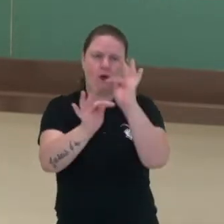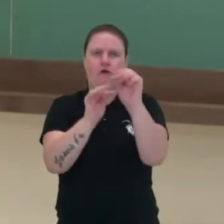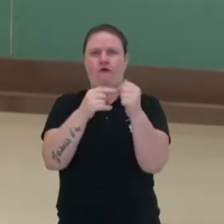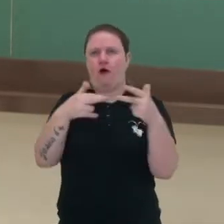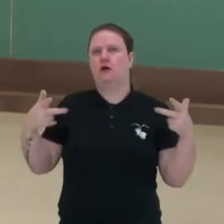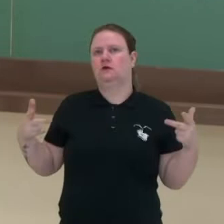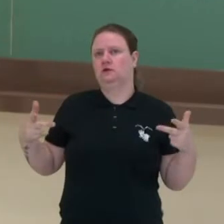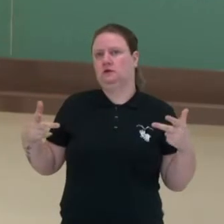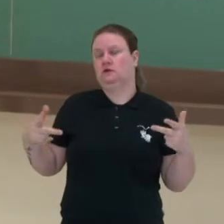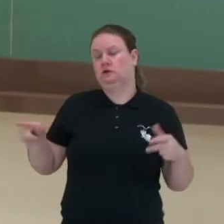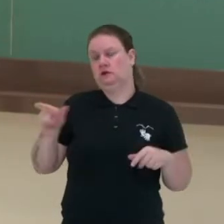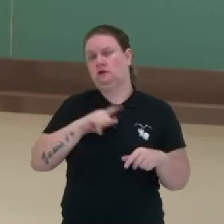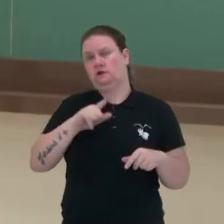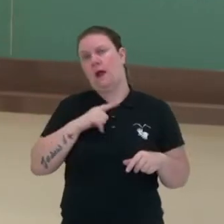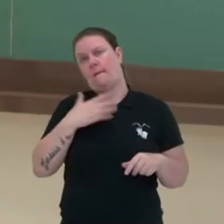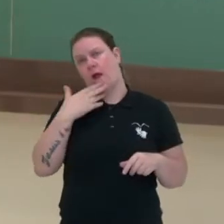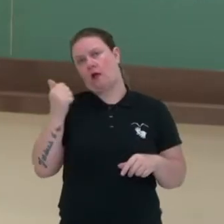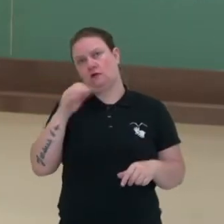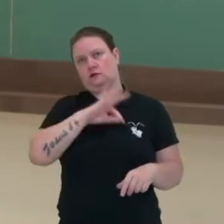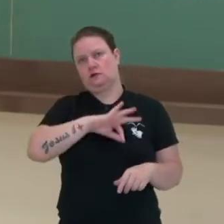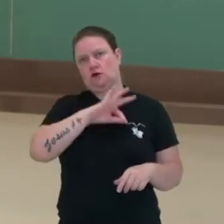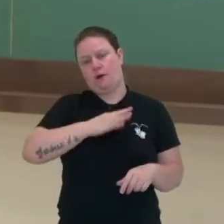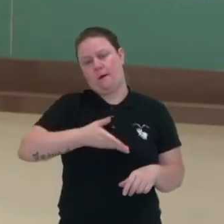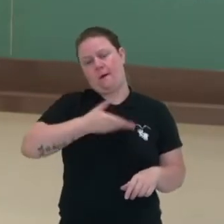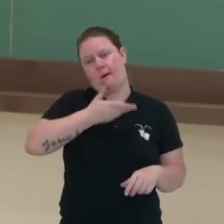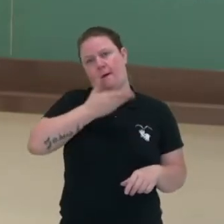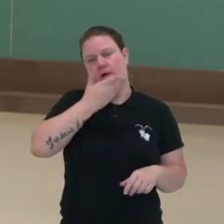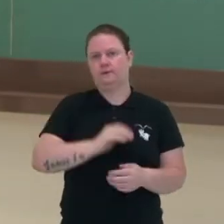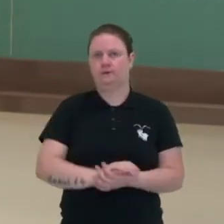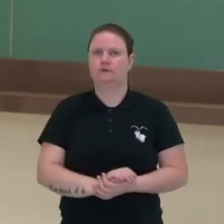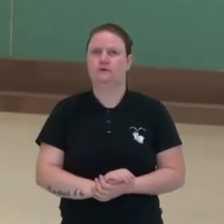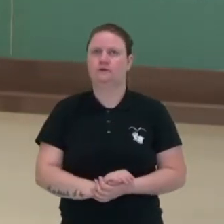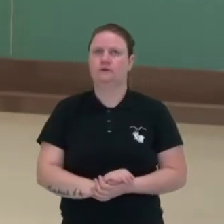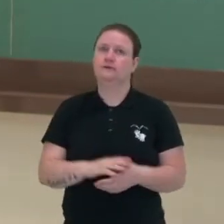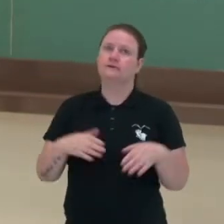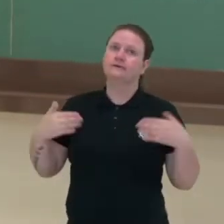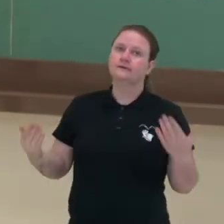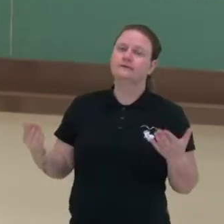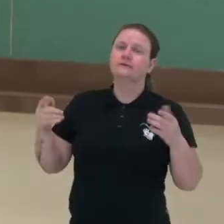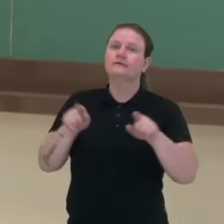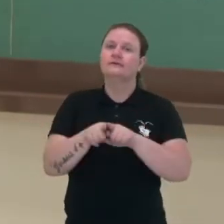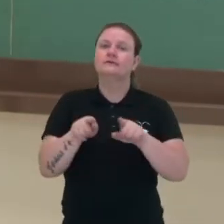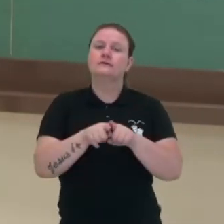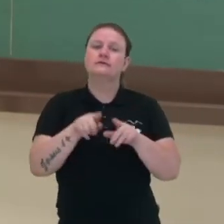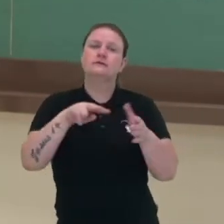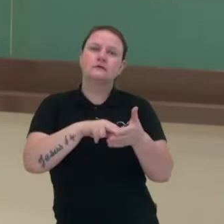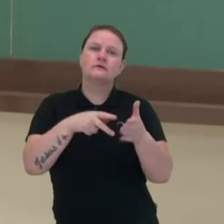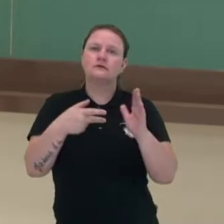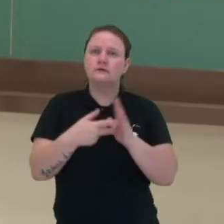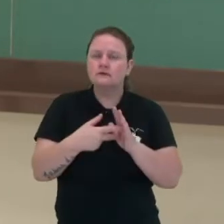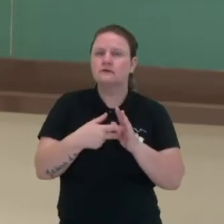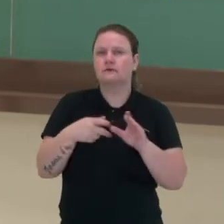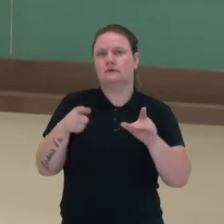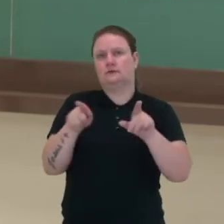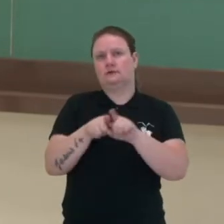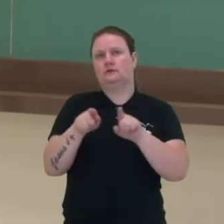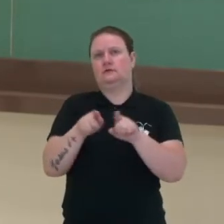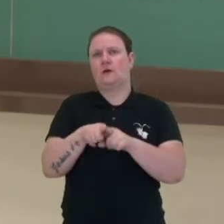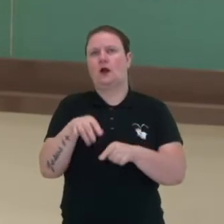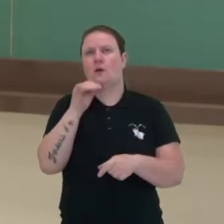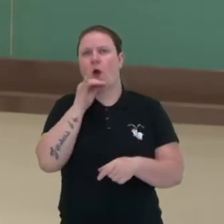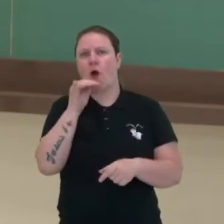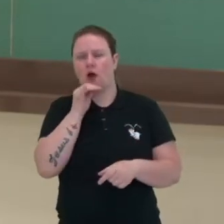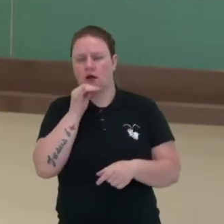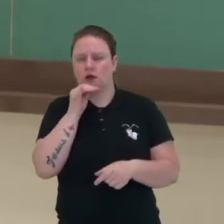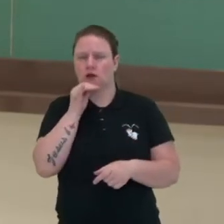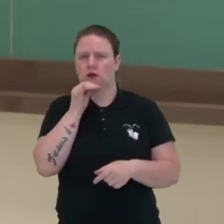melhor remuneradas, certo? Mas não, o que não quer dizer que as outras profissões, que são, por exemplo, de trabalhos